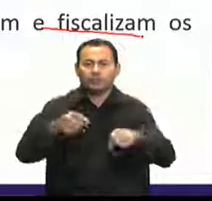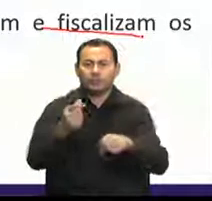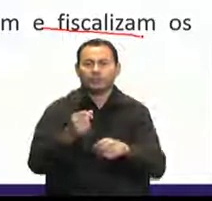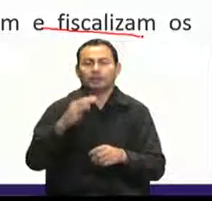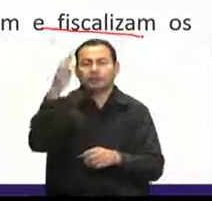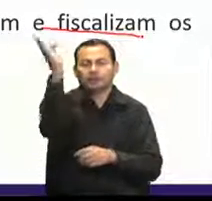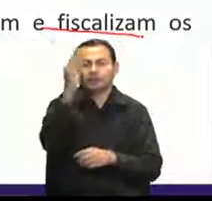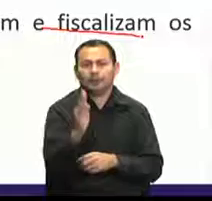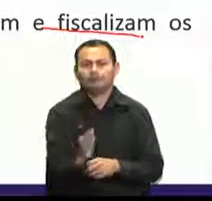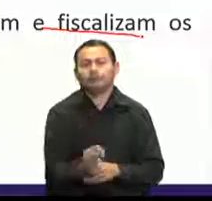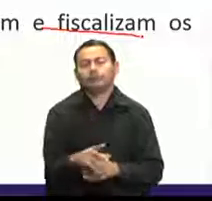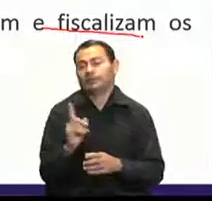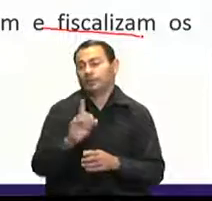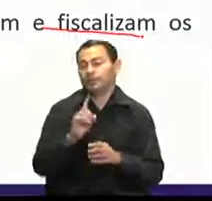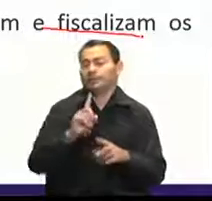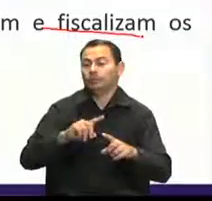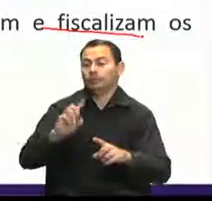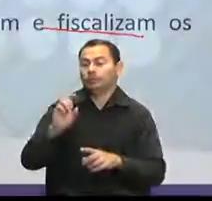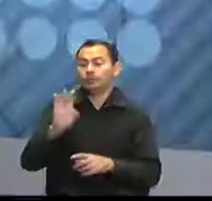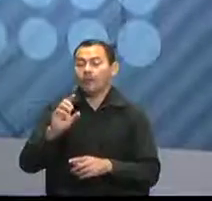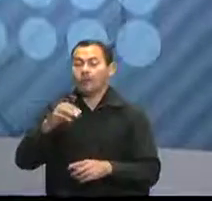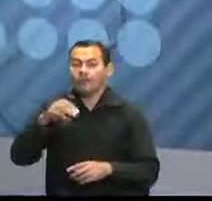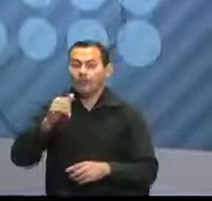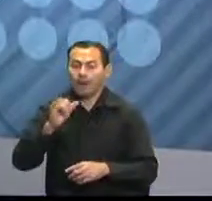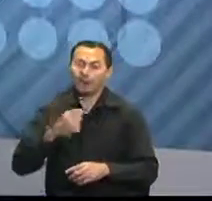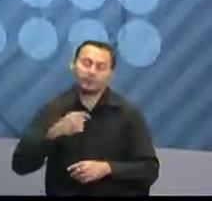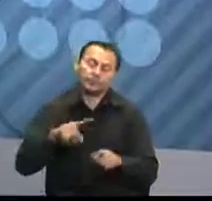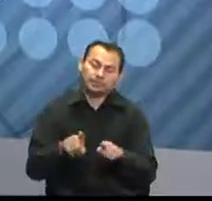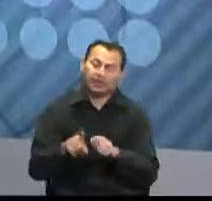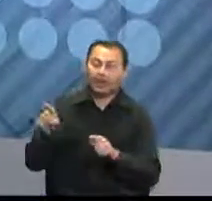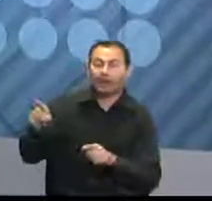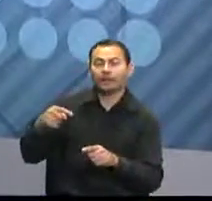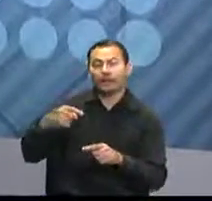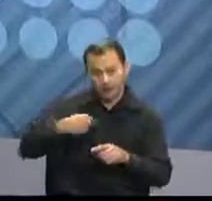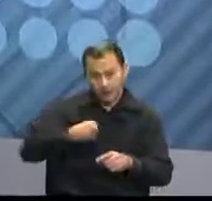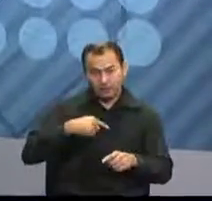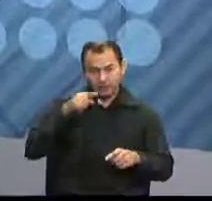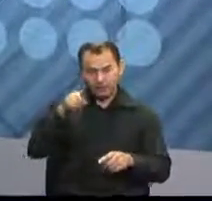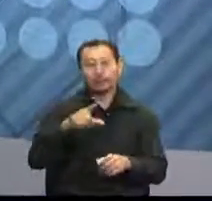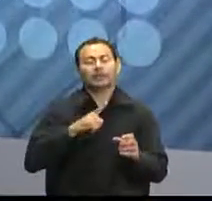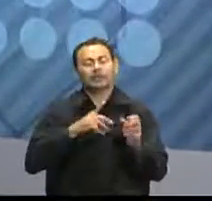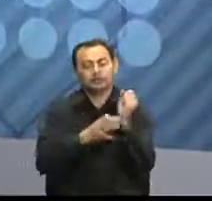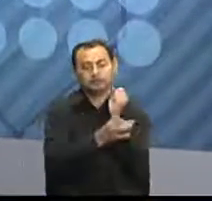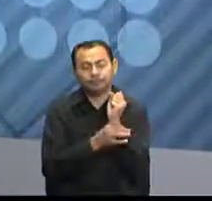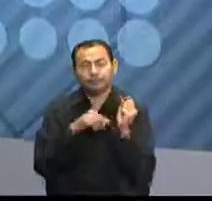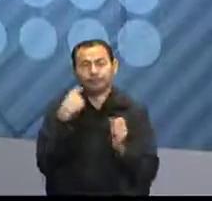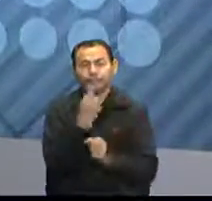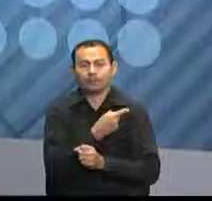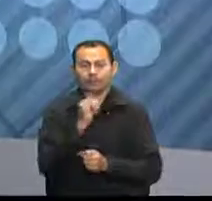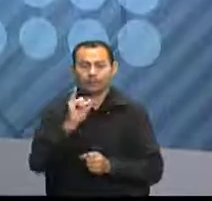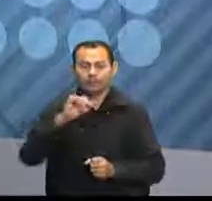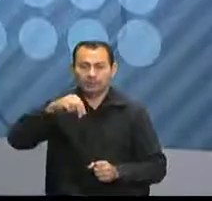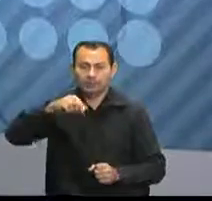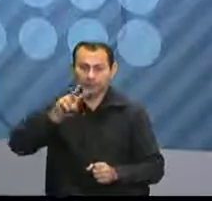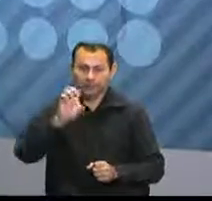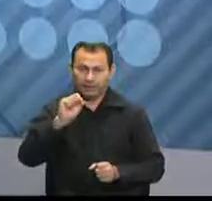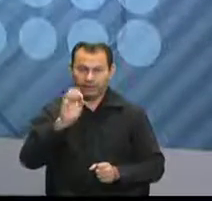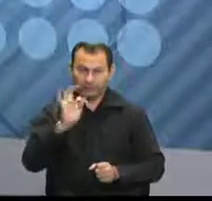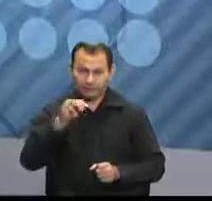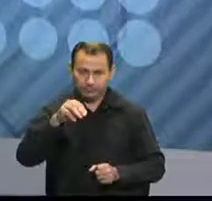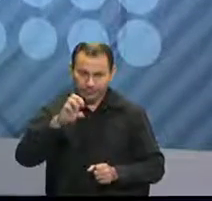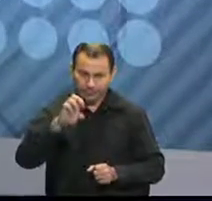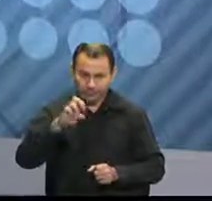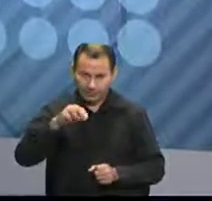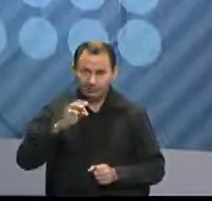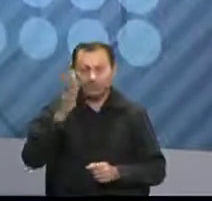nacional não sou márcio assim como eu e você podemos ter segurança em nossos investimentos sabendo que